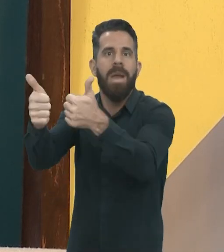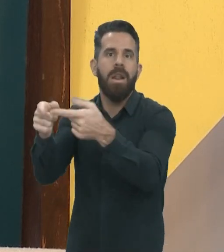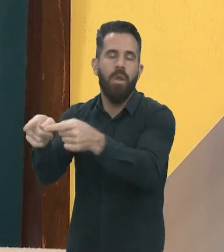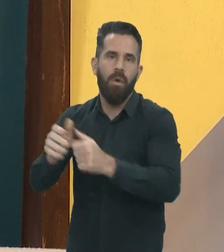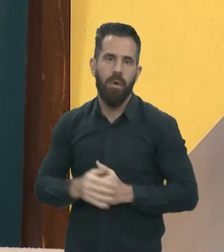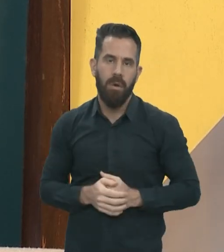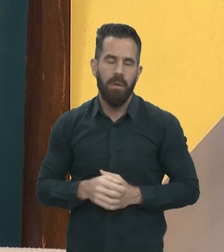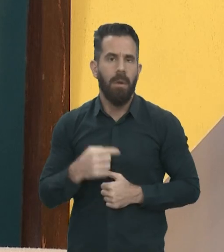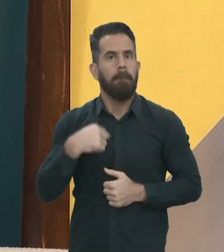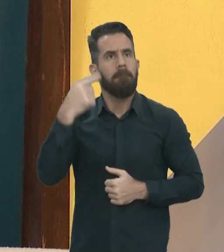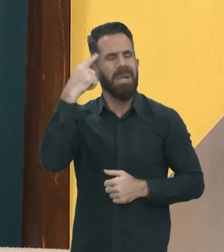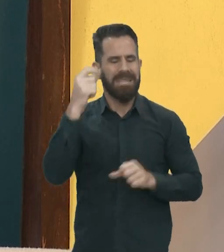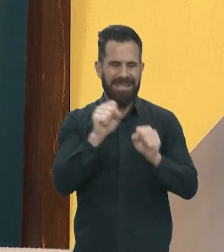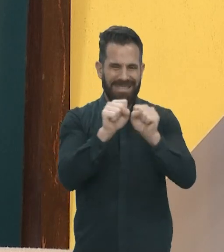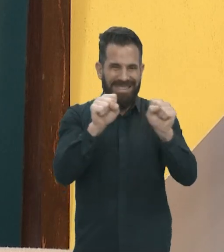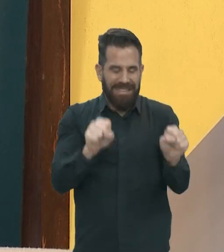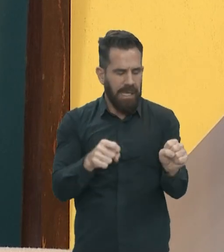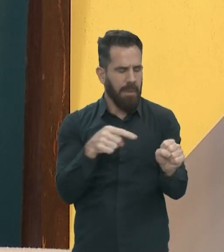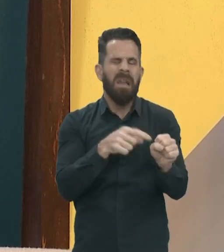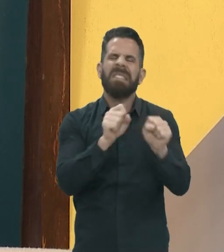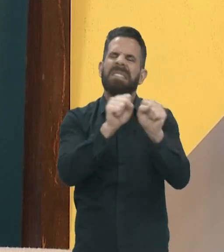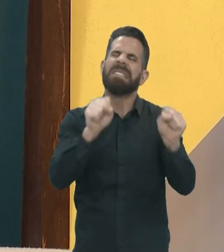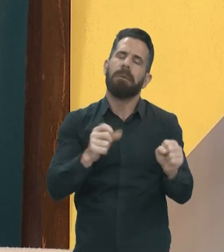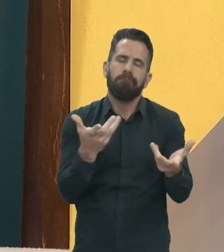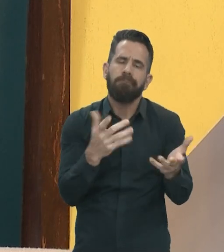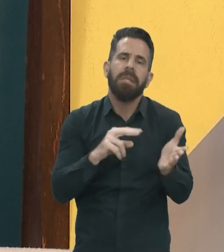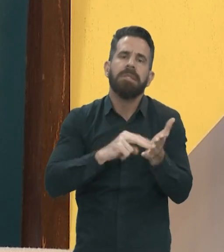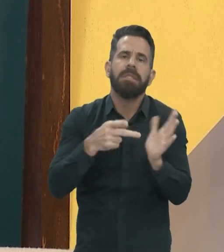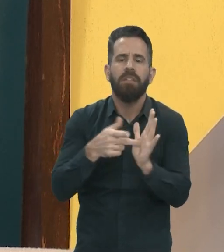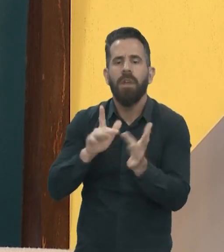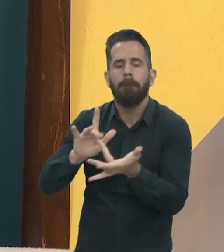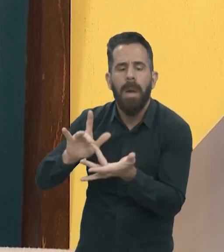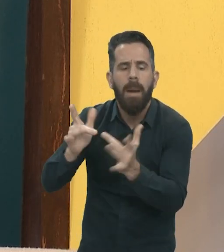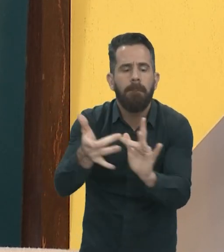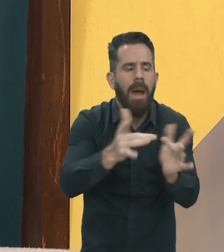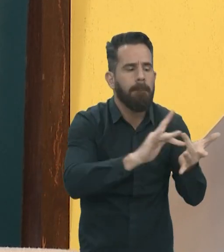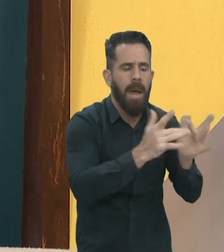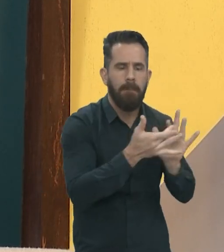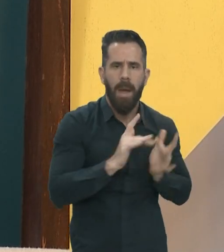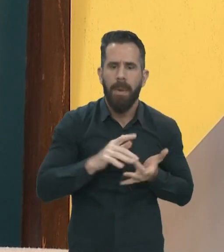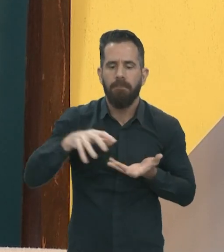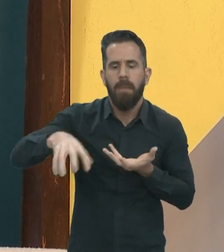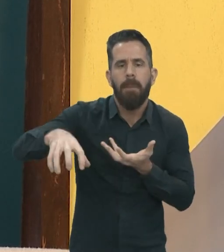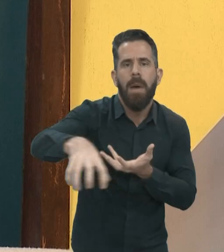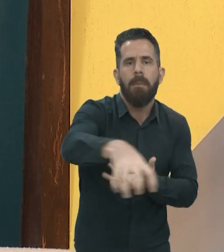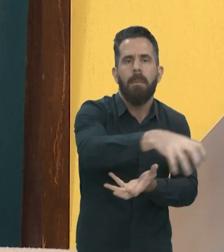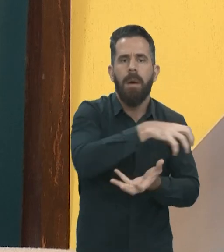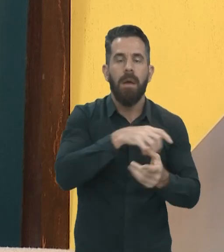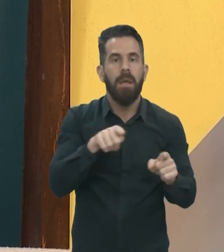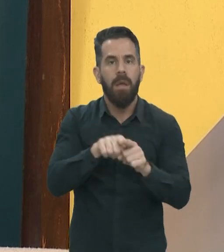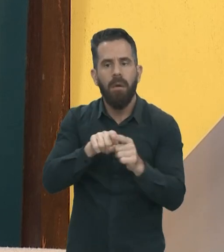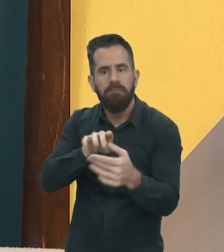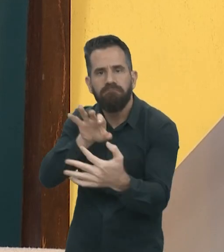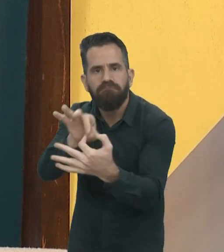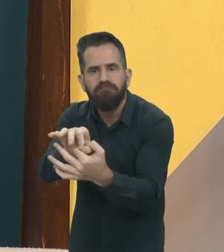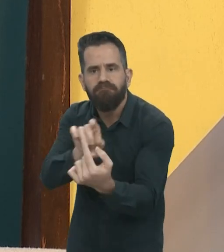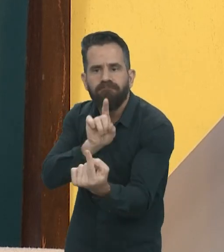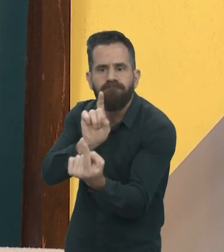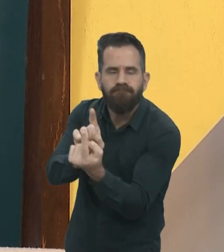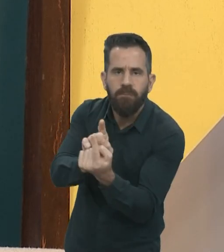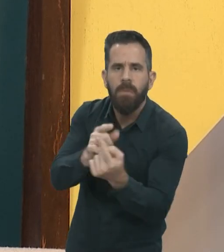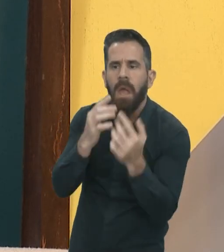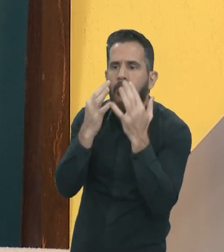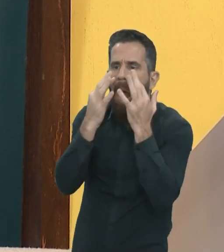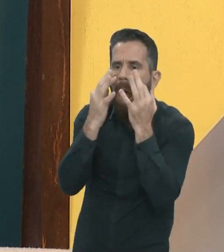inclusão e permanência, a gente está falando dessa ideia, de integração e articulação, de proximidade com os estudantes, de análise